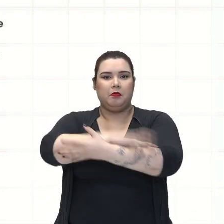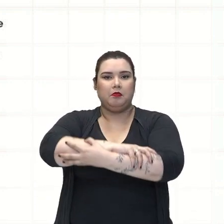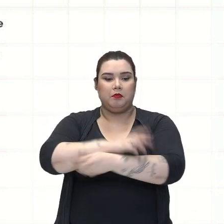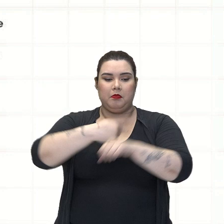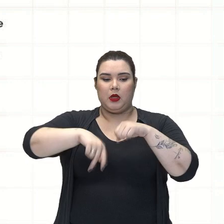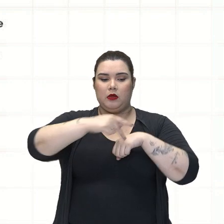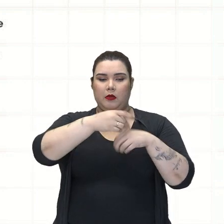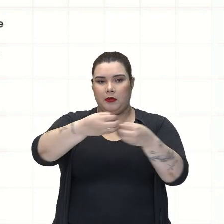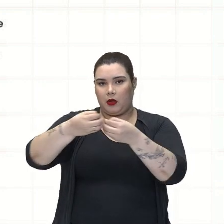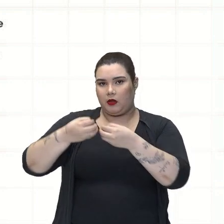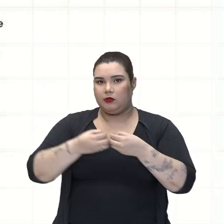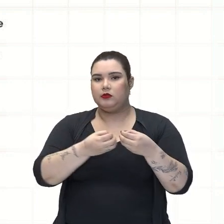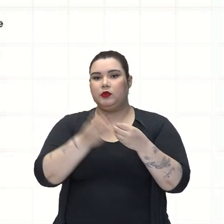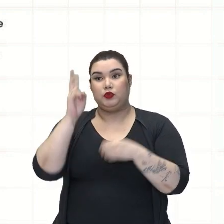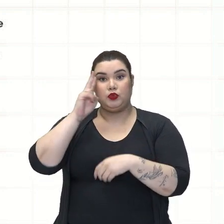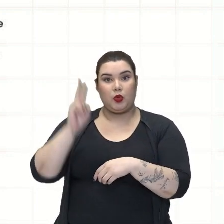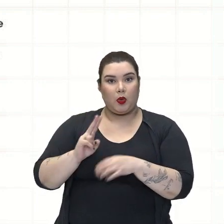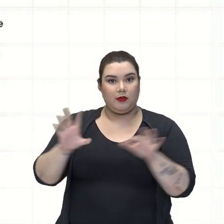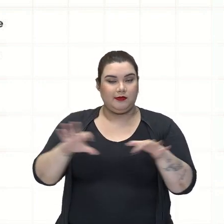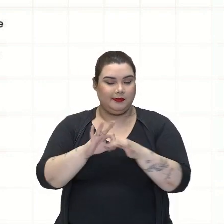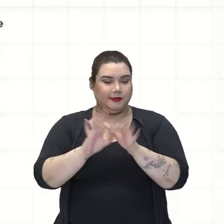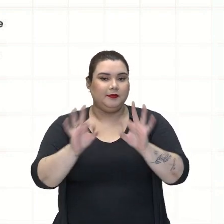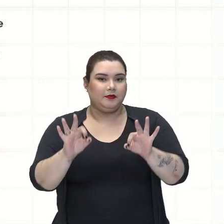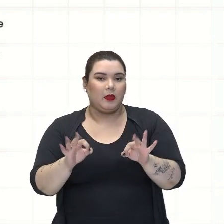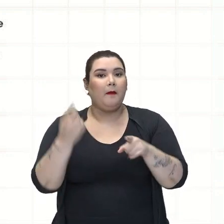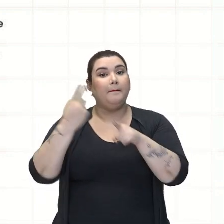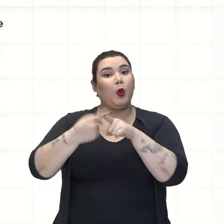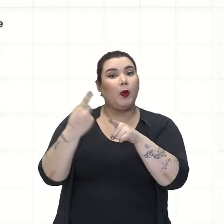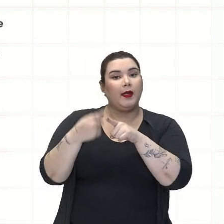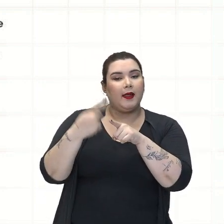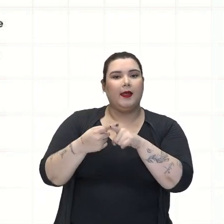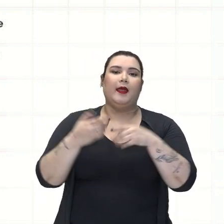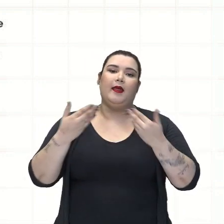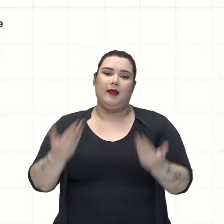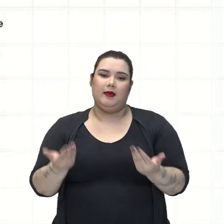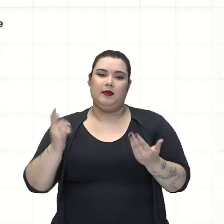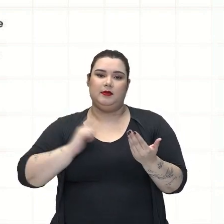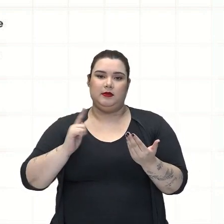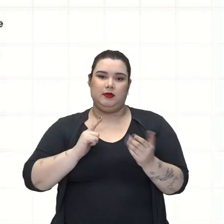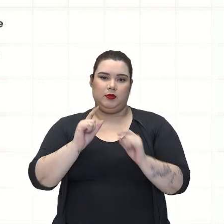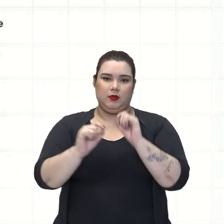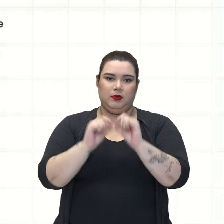né? Historicamente falando, justamente por conta de uma coisa que a gente chama de